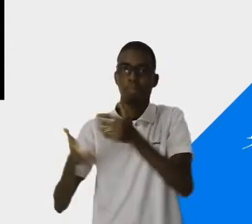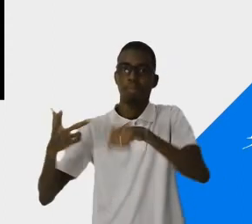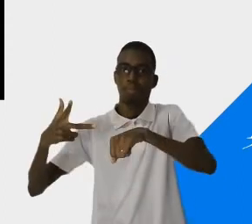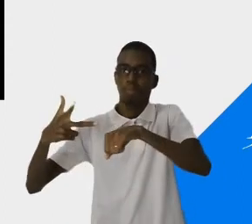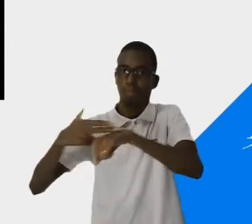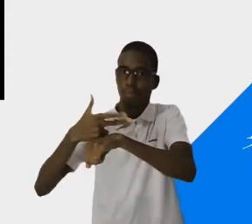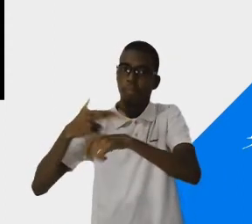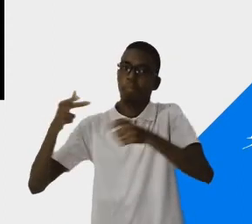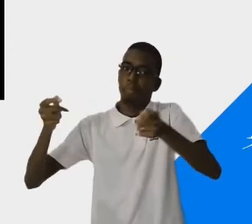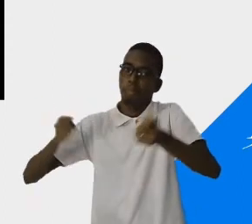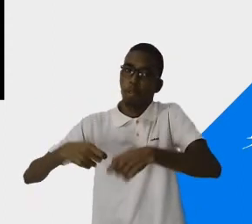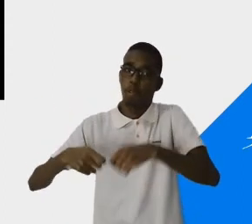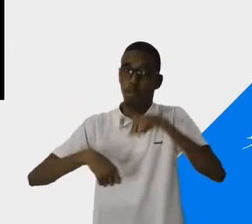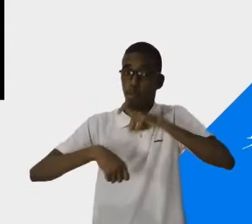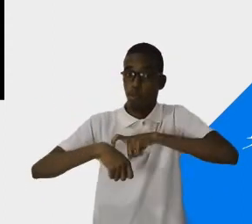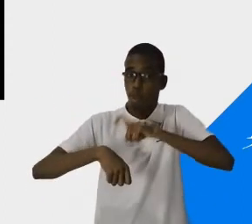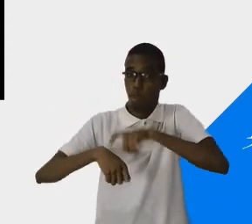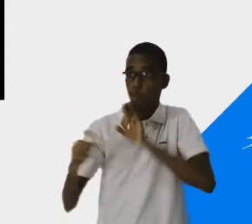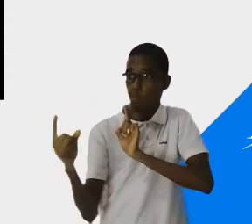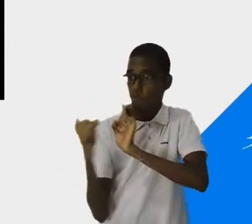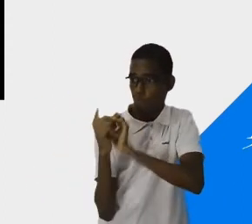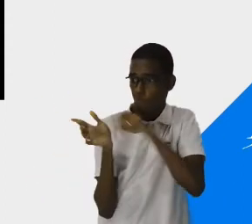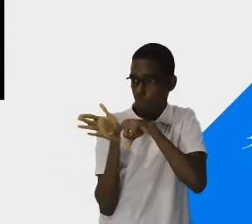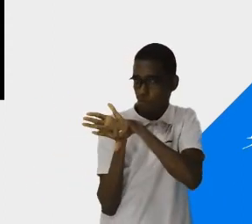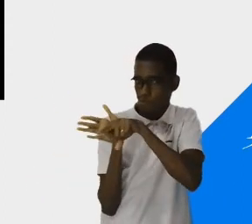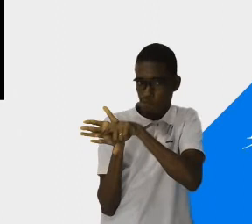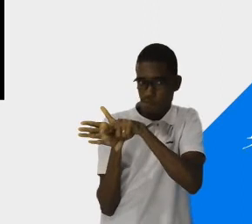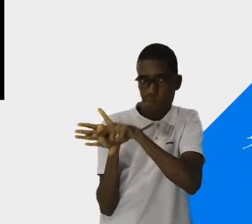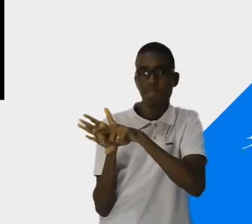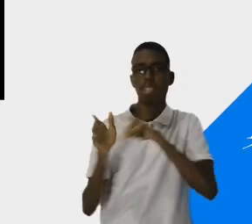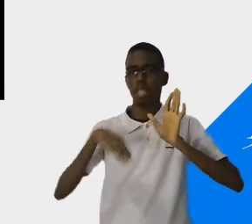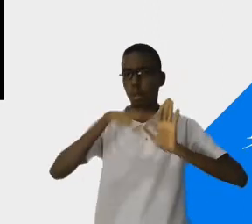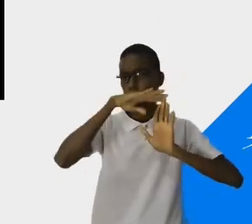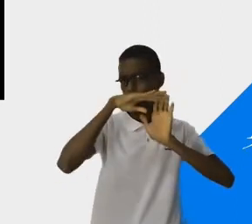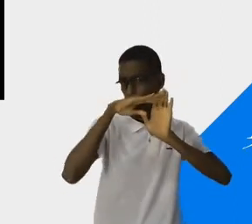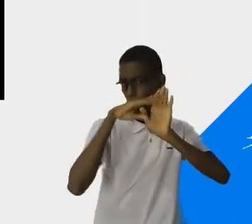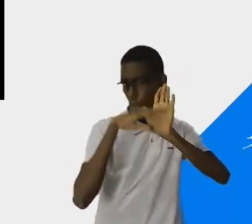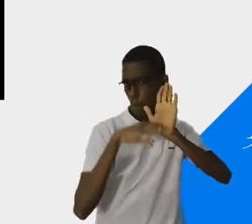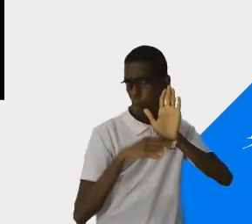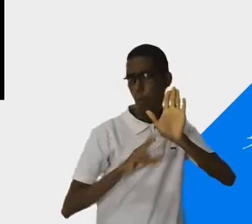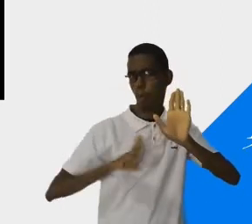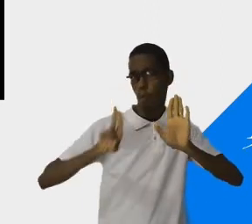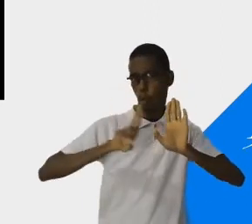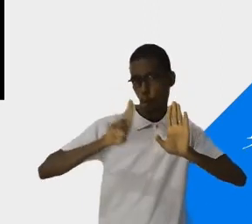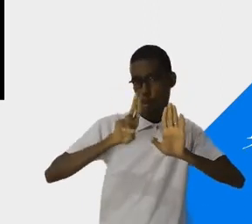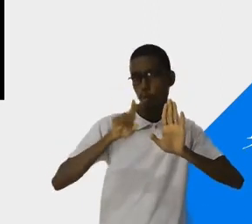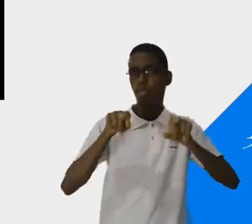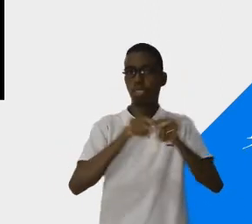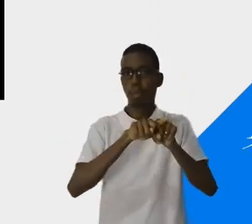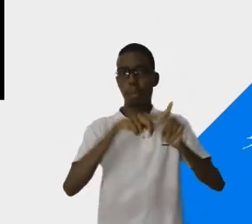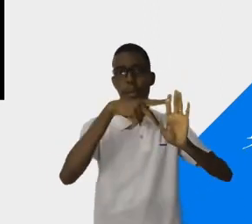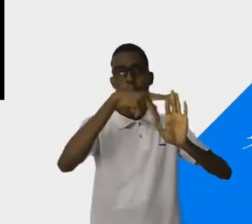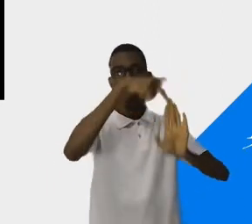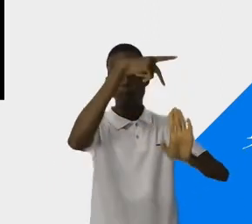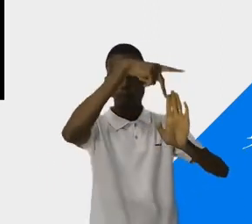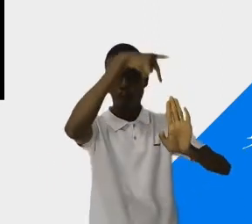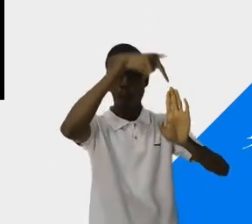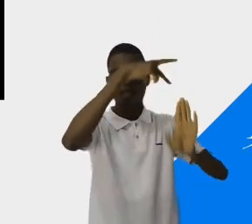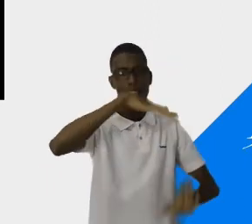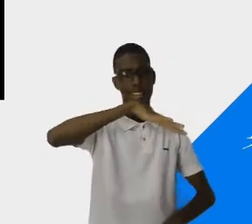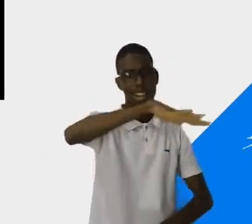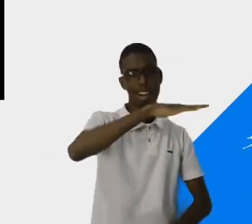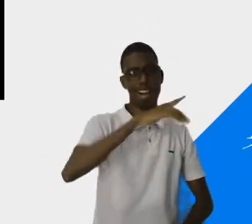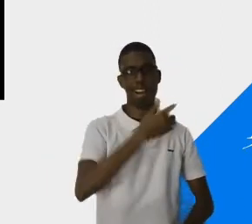diagnóstico diferencial, uso de protocolos, atendimento a portarias governamentais, além, claro, do segmento